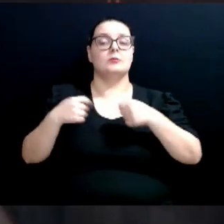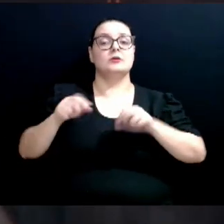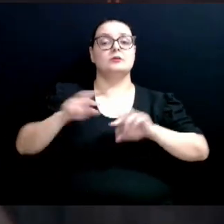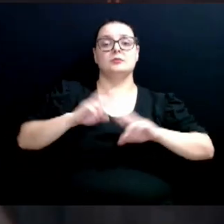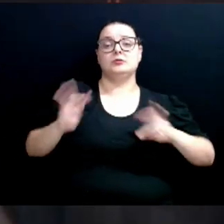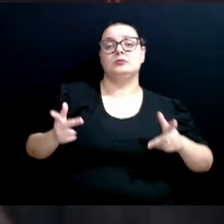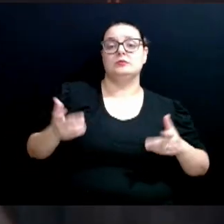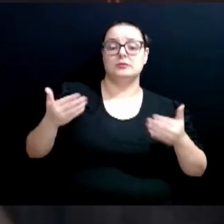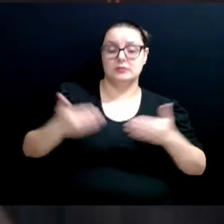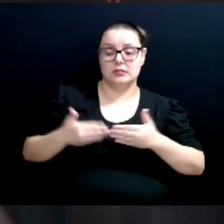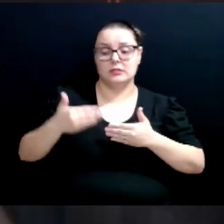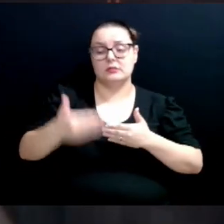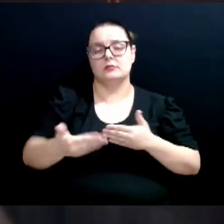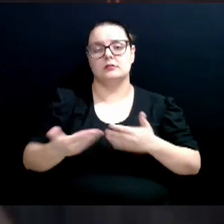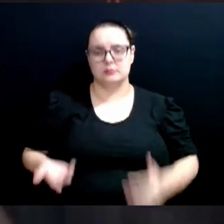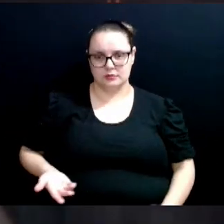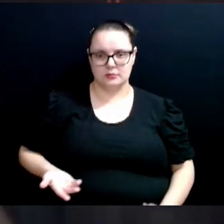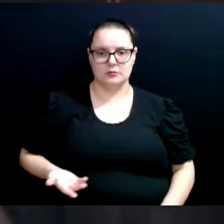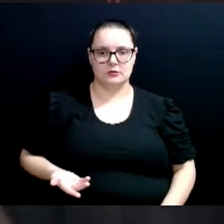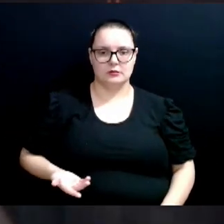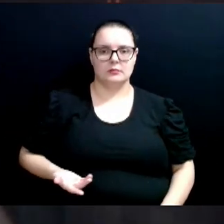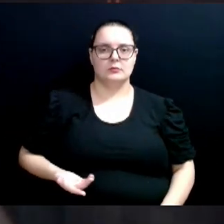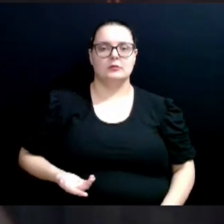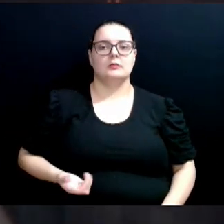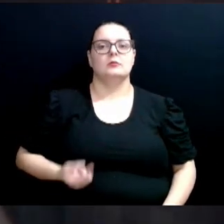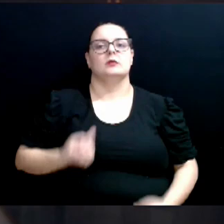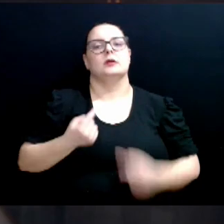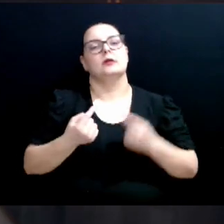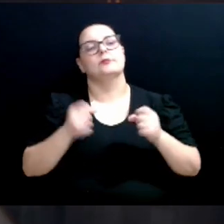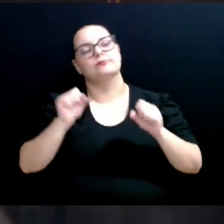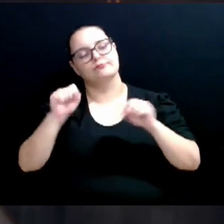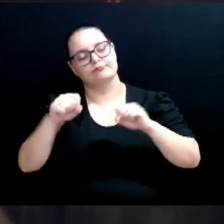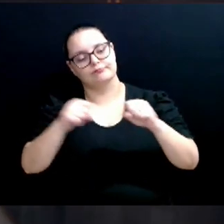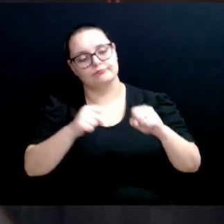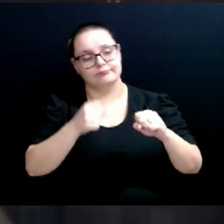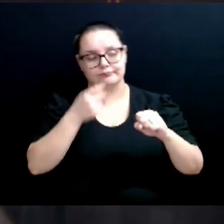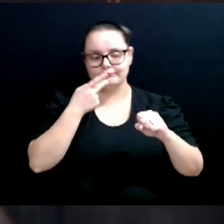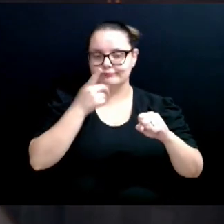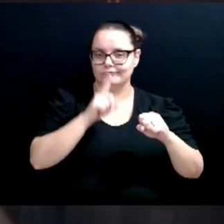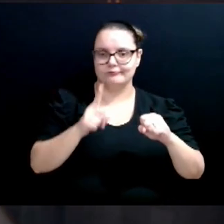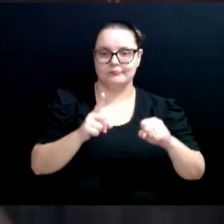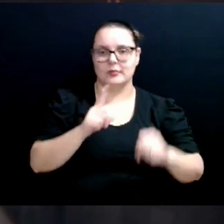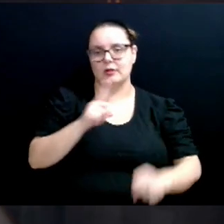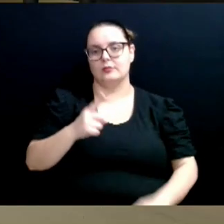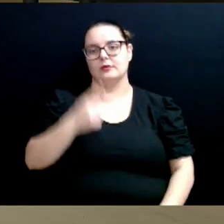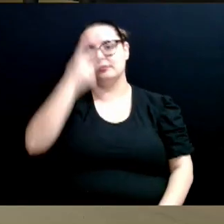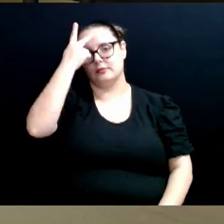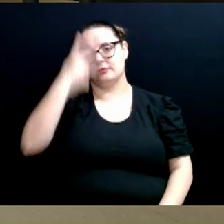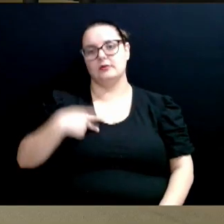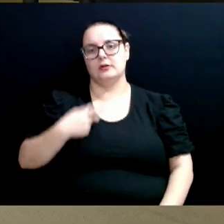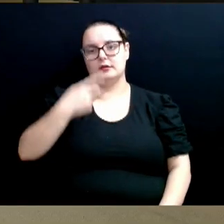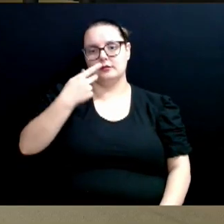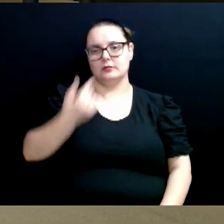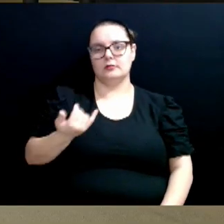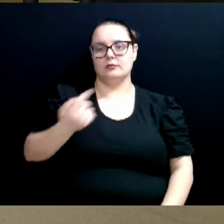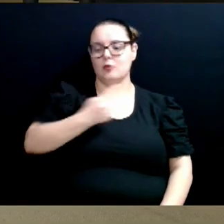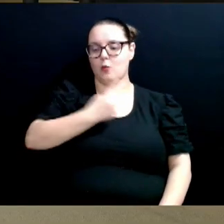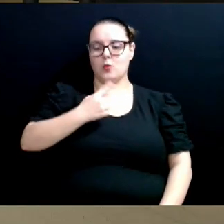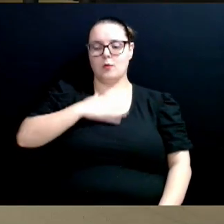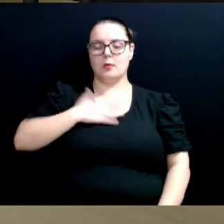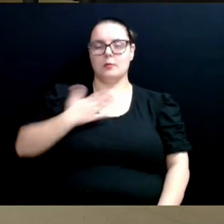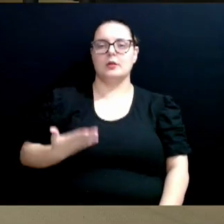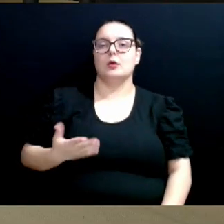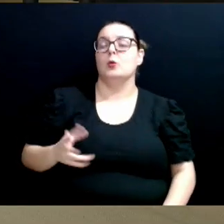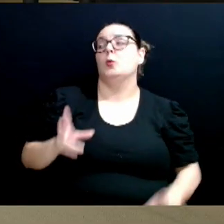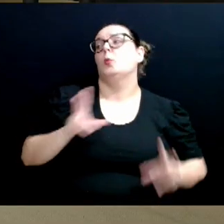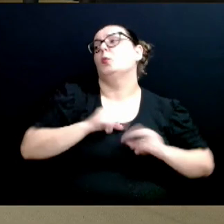daqui? Porque cada sim que eu digo para o outro, querendo dizer um não, é um não que eu digo para mim. Uau, que forte! Que